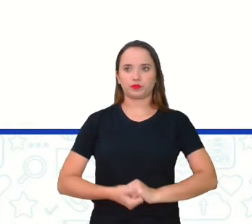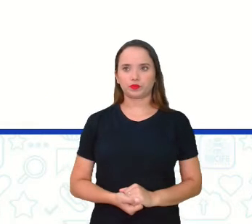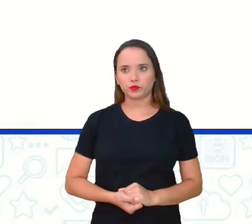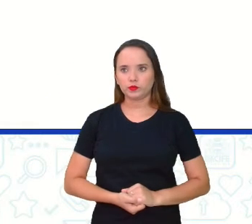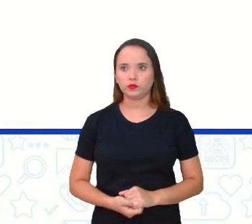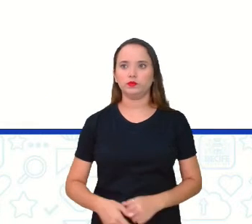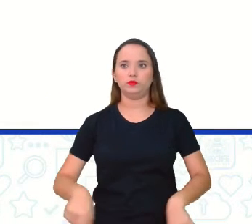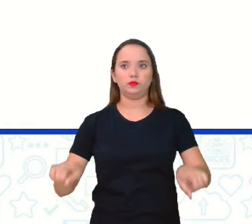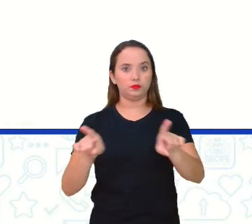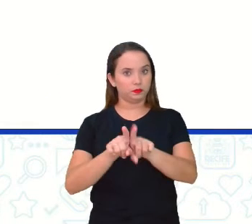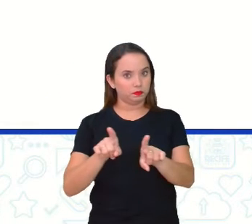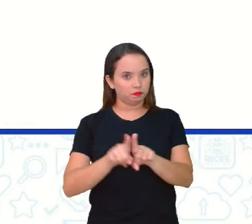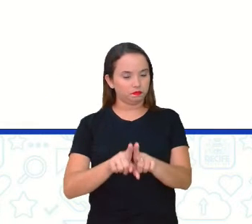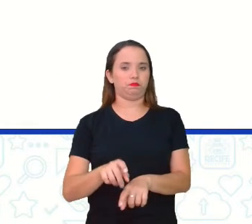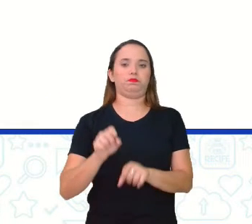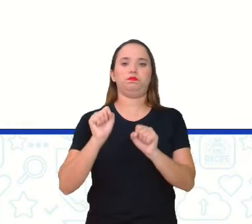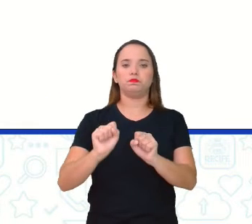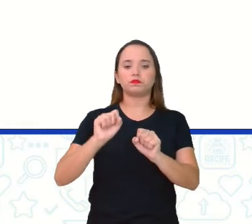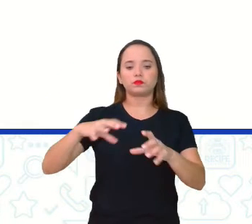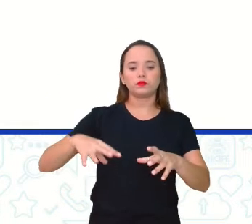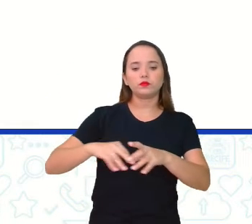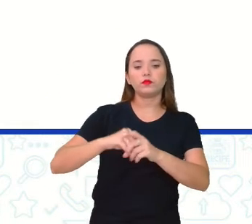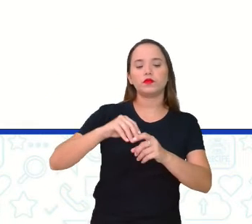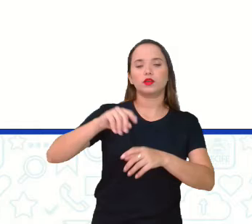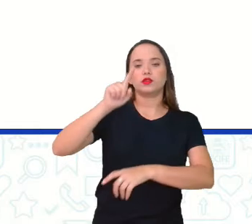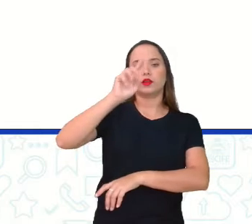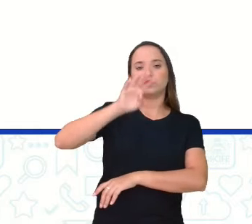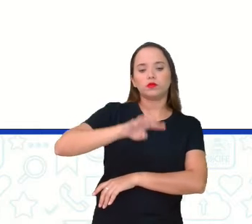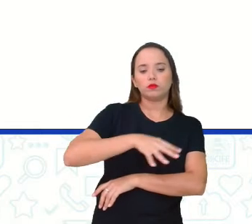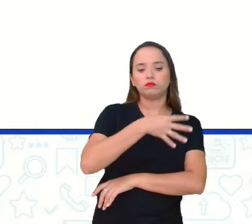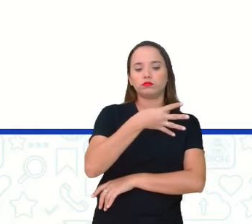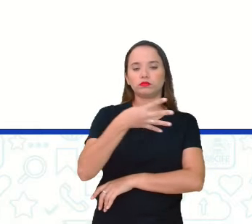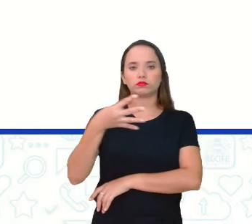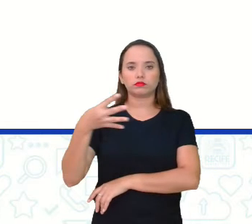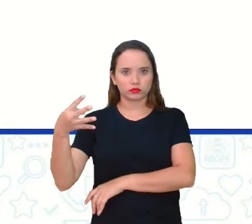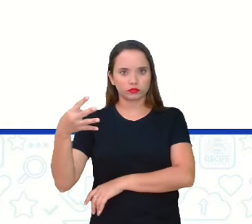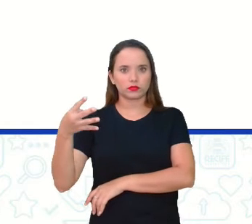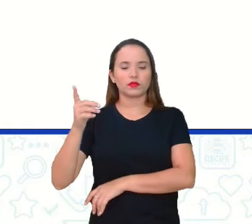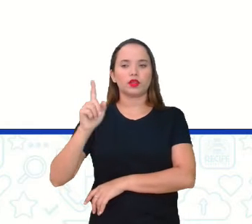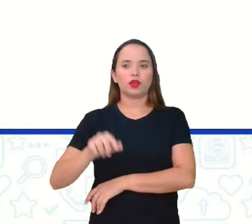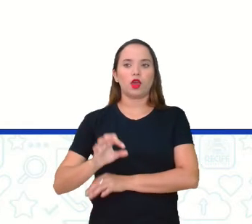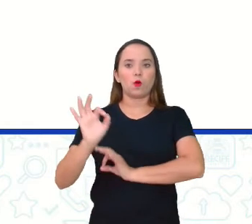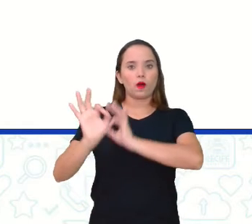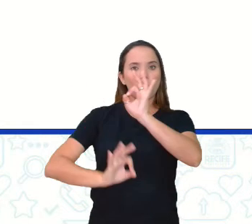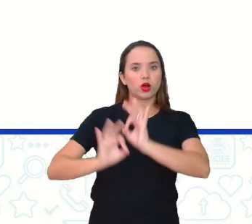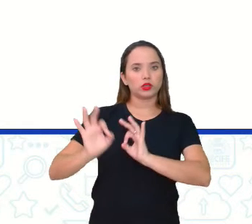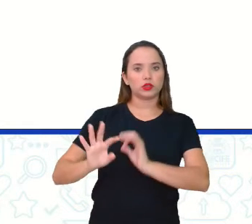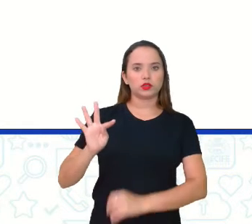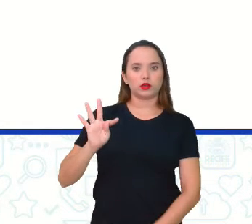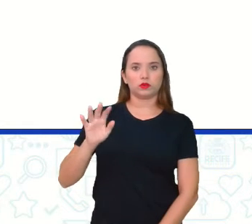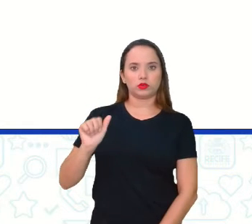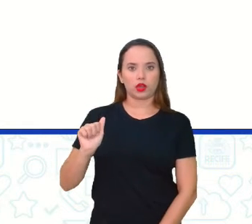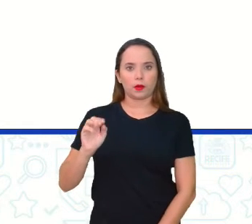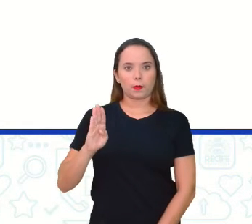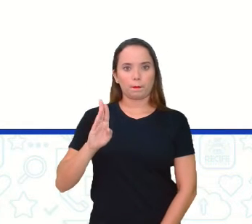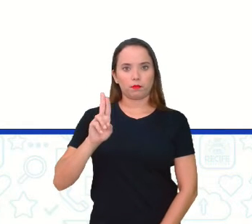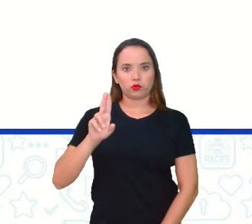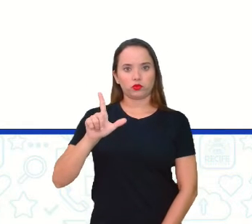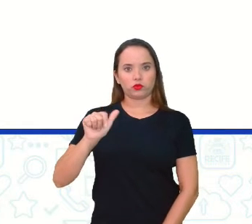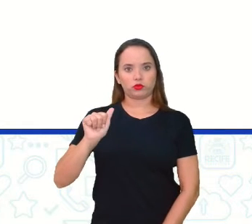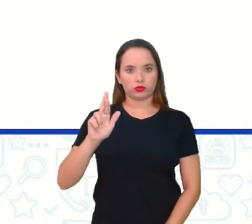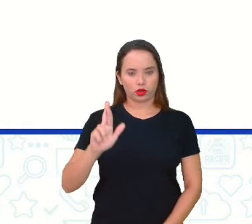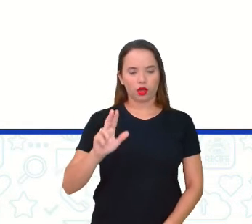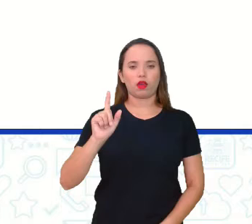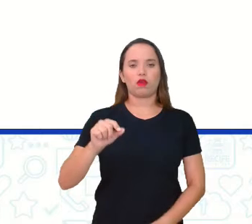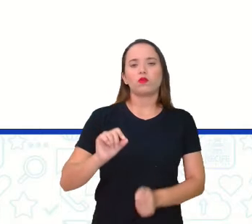Eu também posso organizar numa tabela, né? A gente chama de organização tabular. Então, essa organização tabular, eu estou fazendo